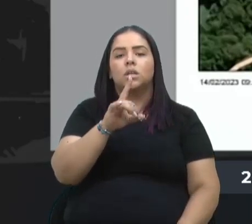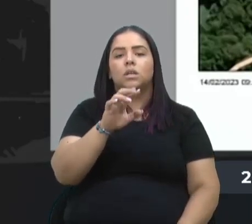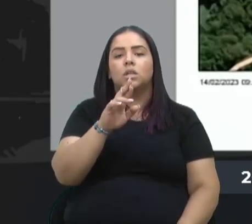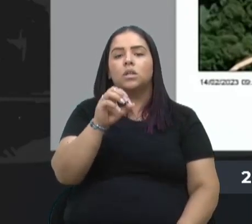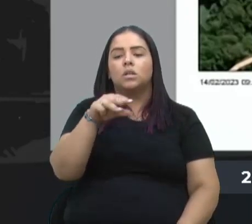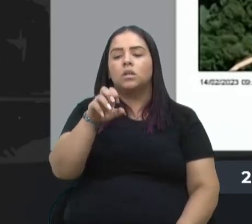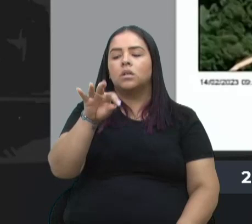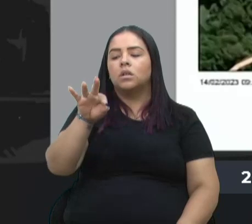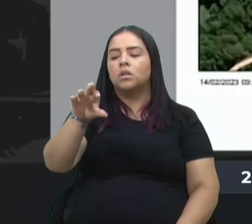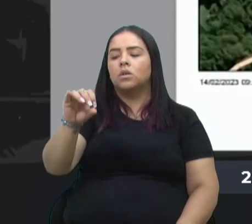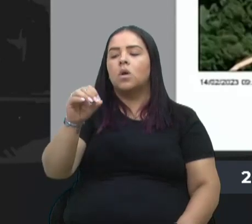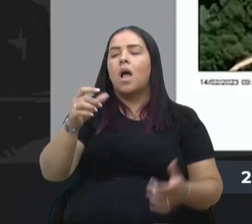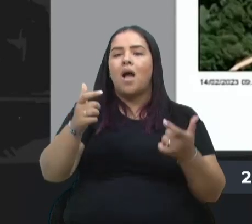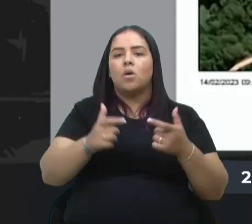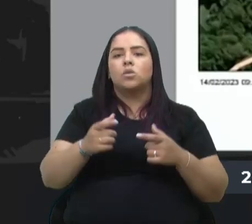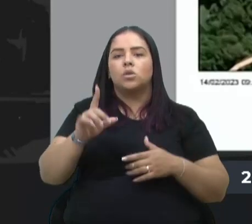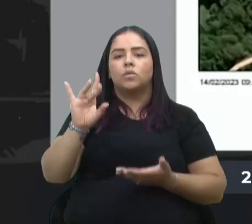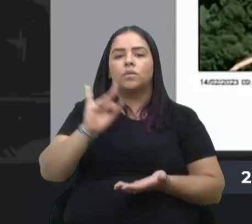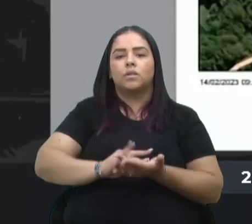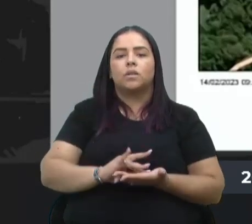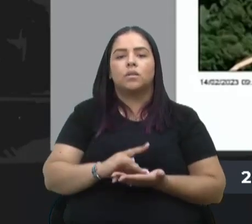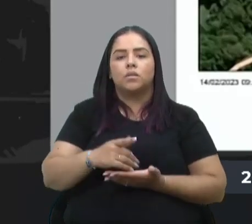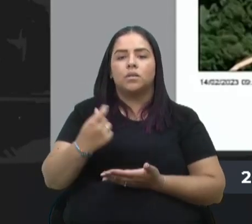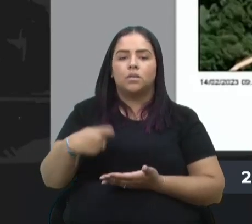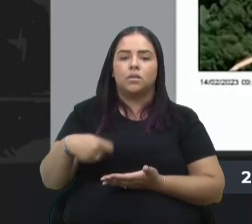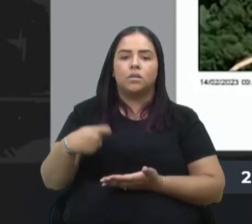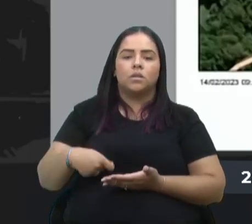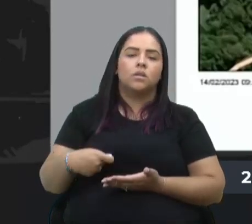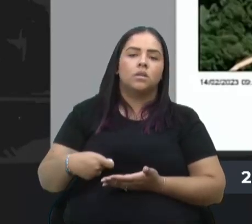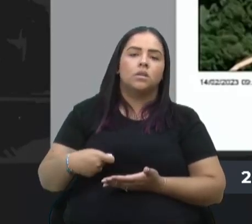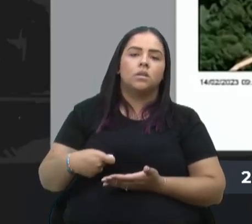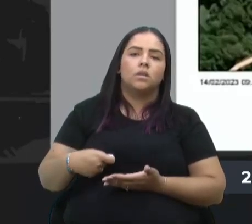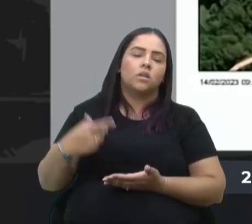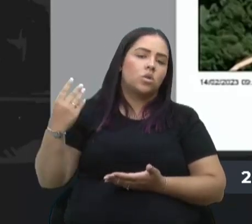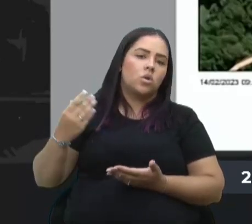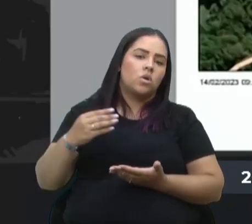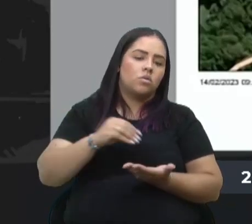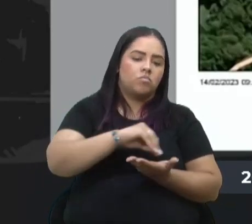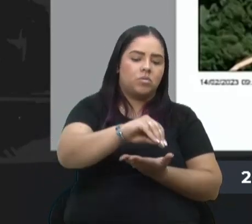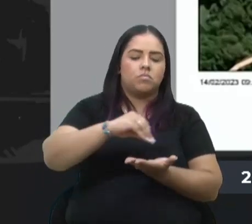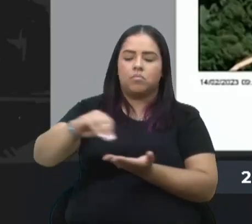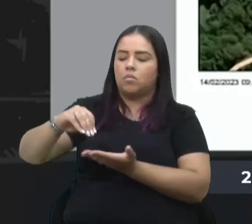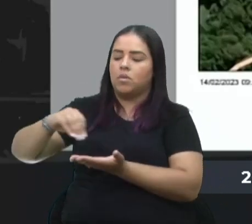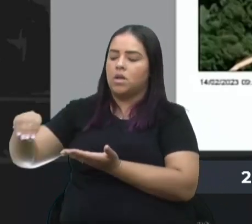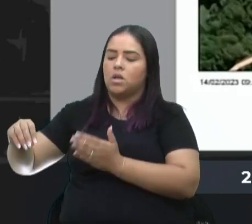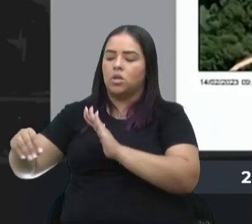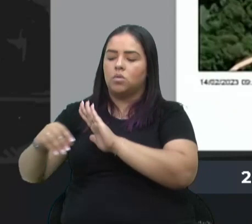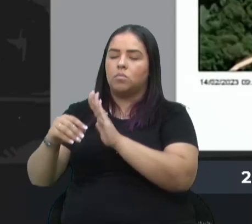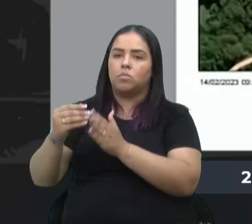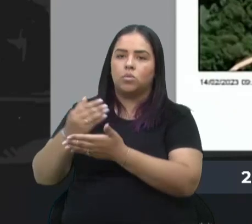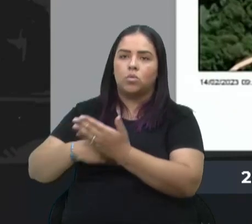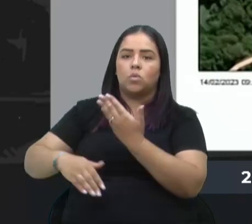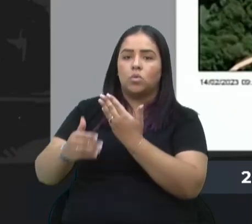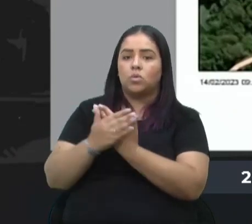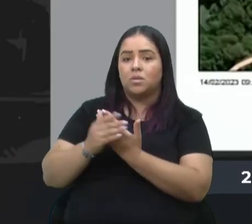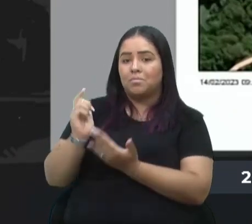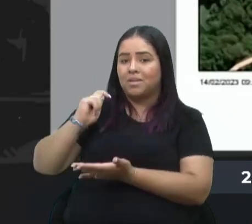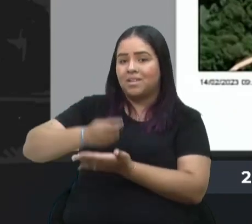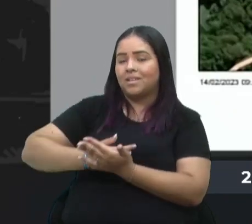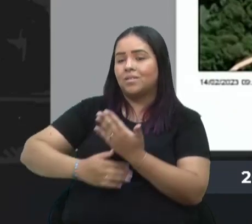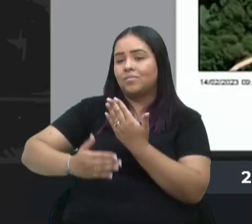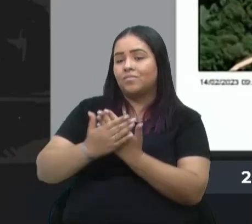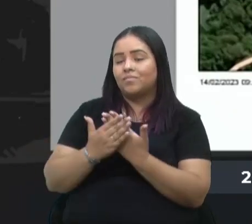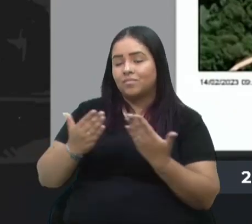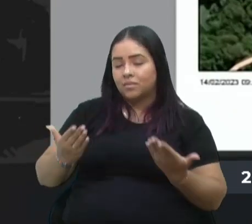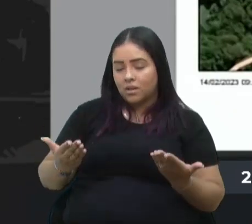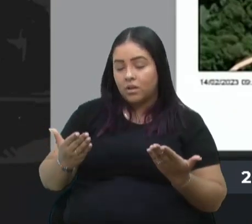oficial, e aí eles têm que se redistribuir entre eles e arcar com toda a obra. Então esse vereador está